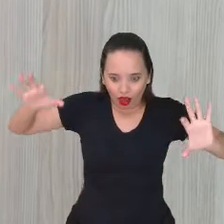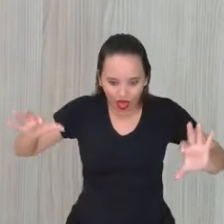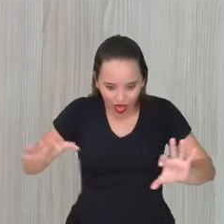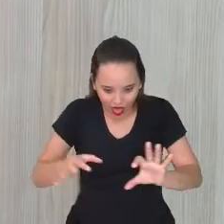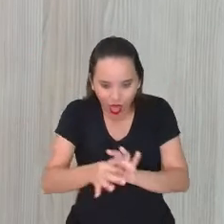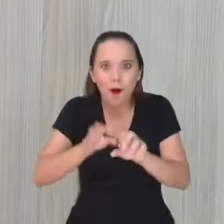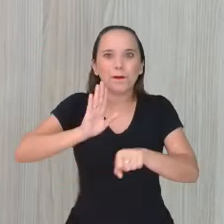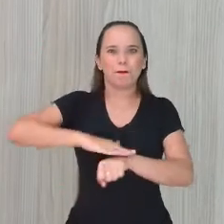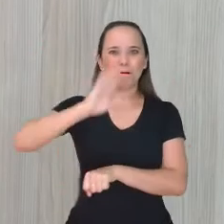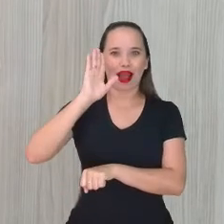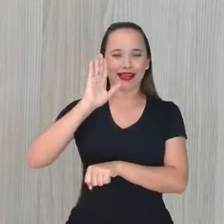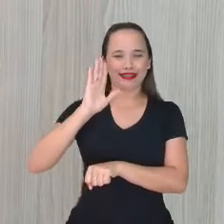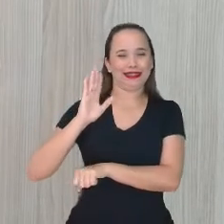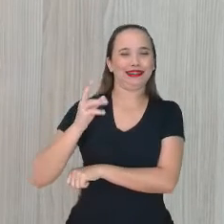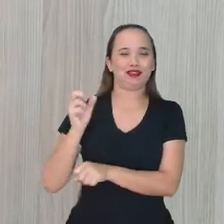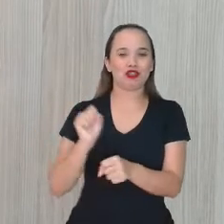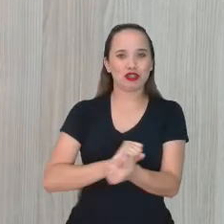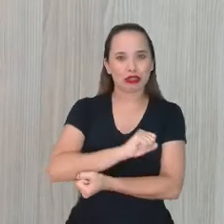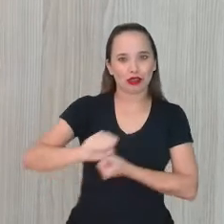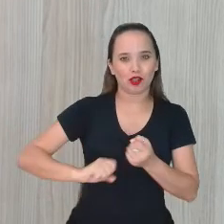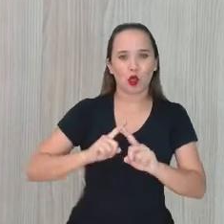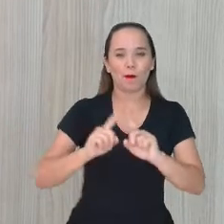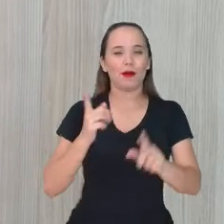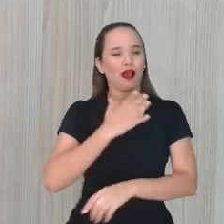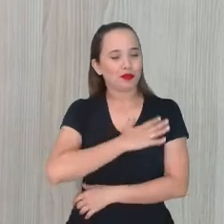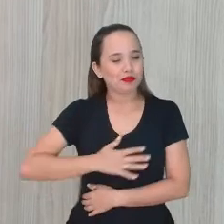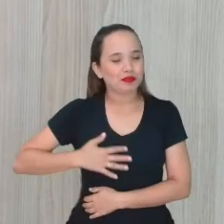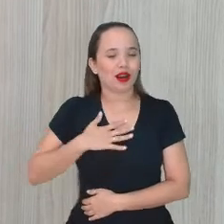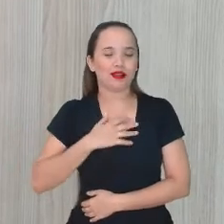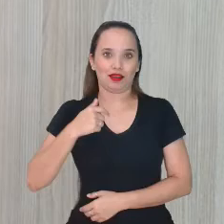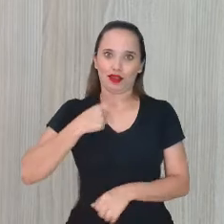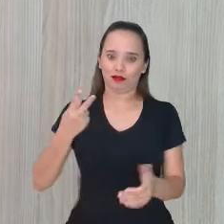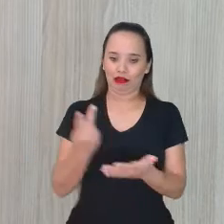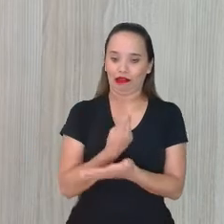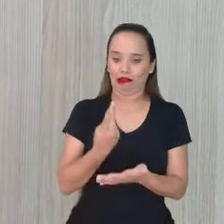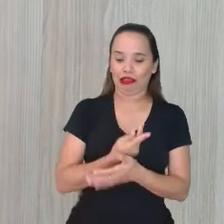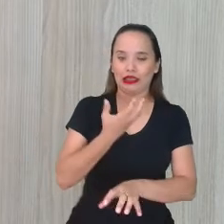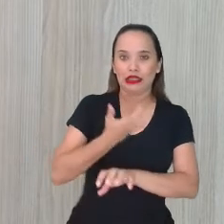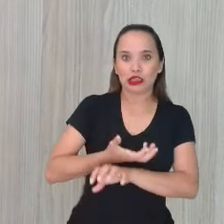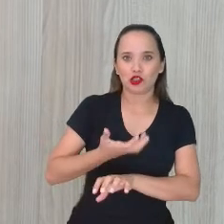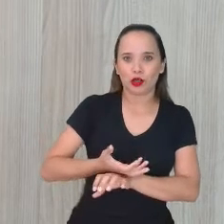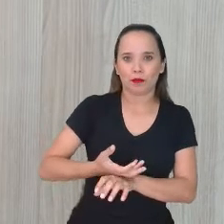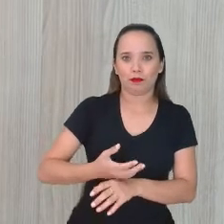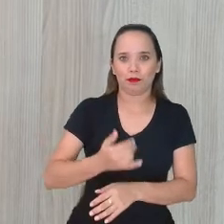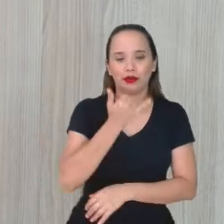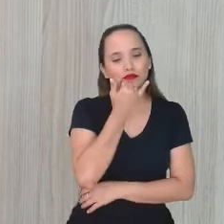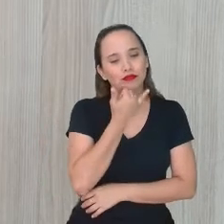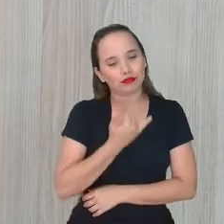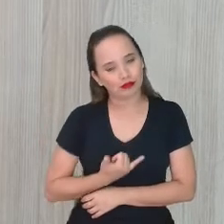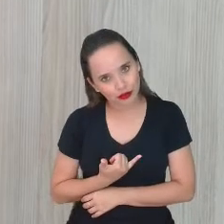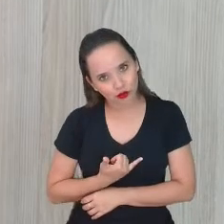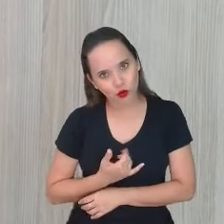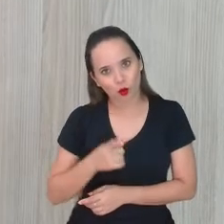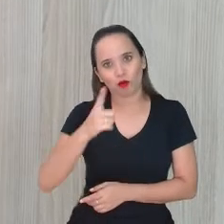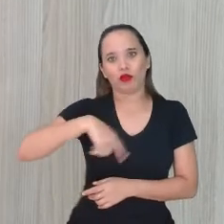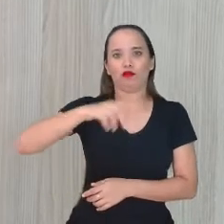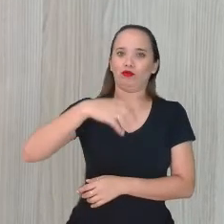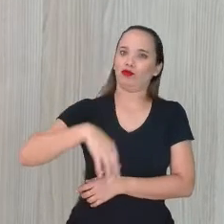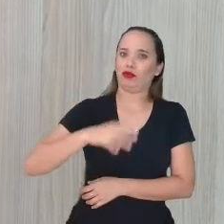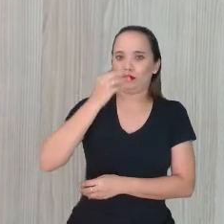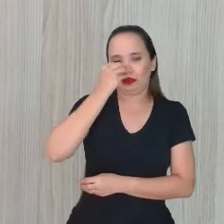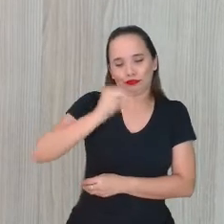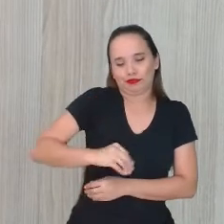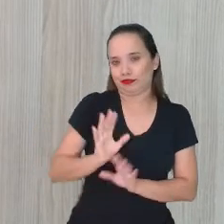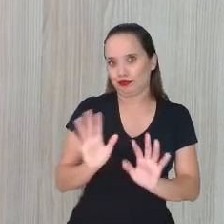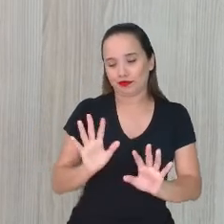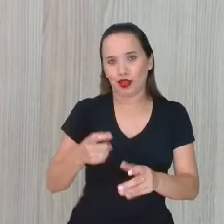sustentabilidade. Mas é um prazer, gente. Errei aqui a disciplina, perdão, vocês ignorem, né? Olha a hora aí, né? Essa